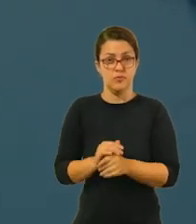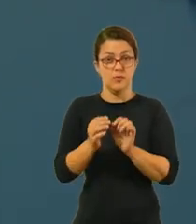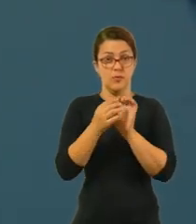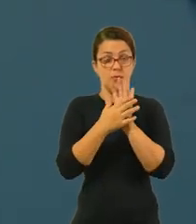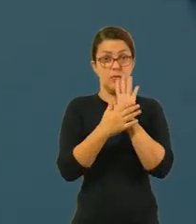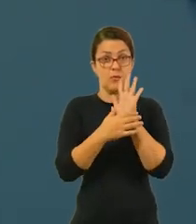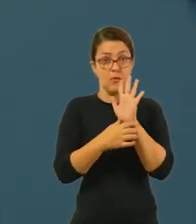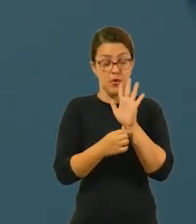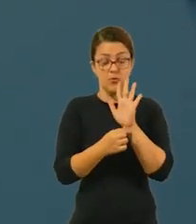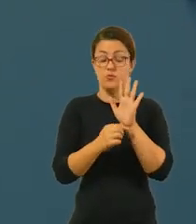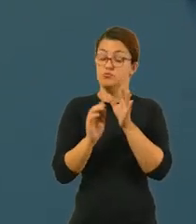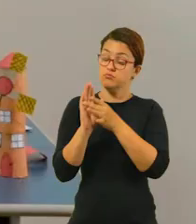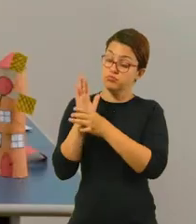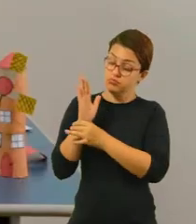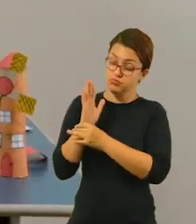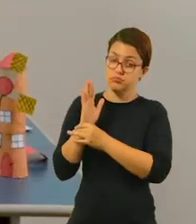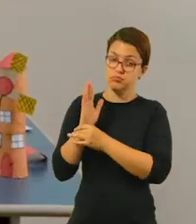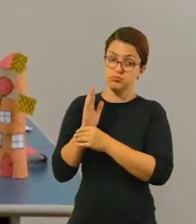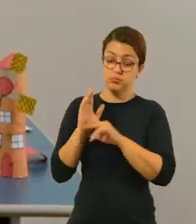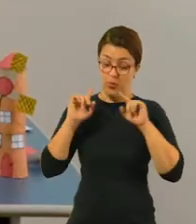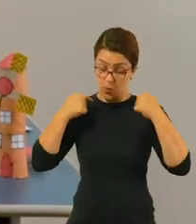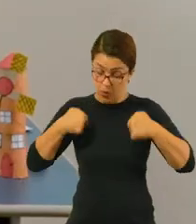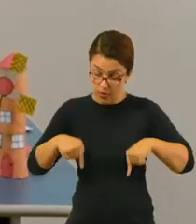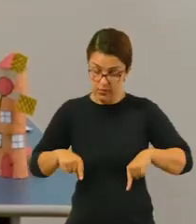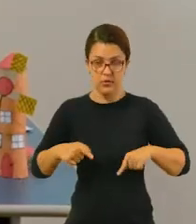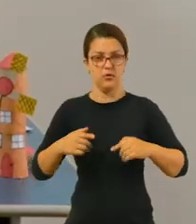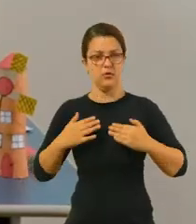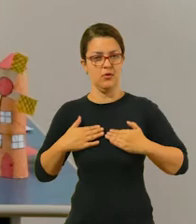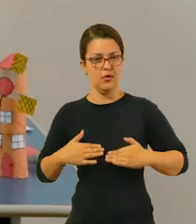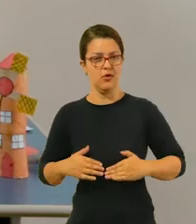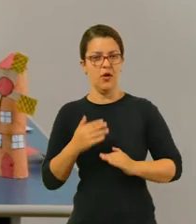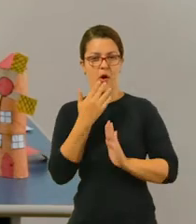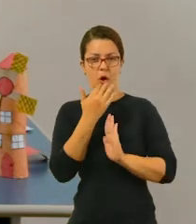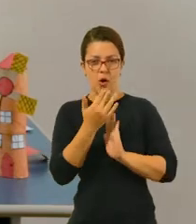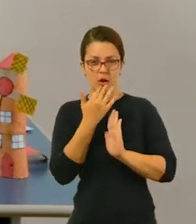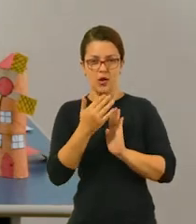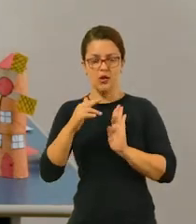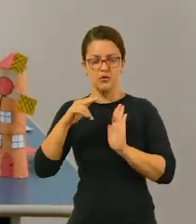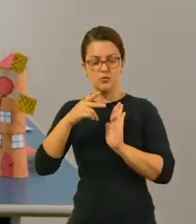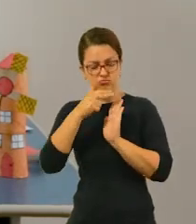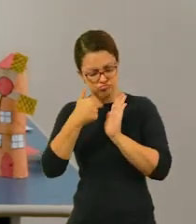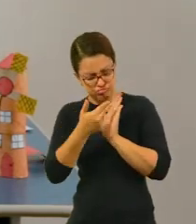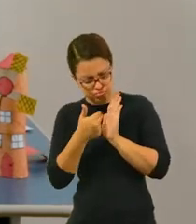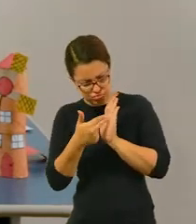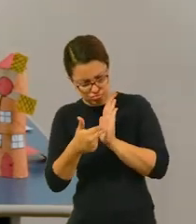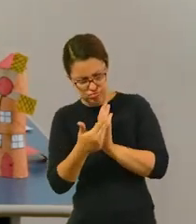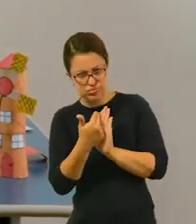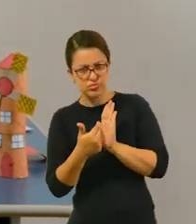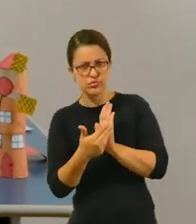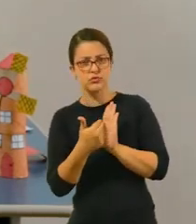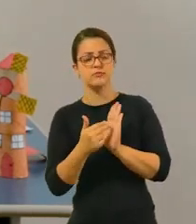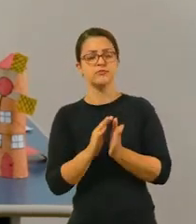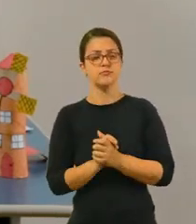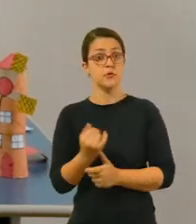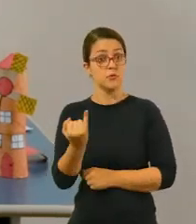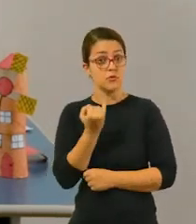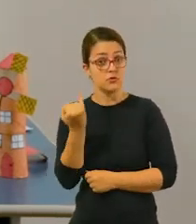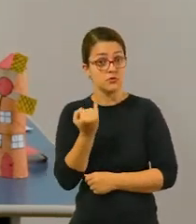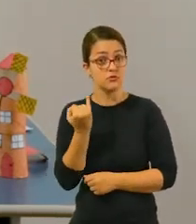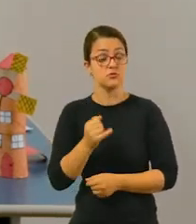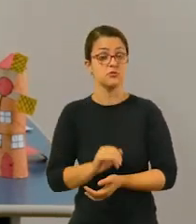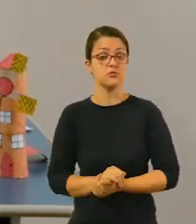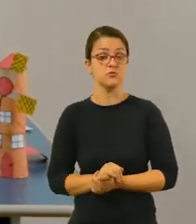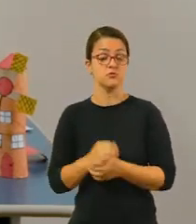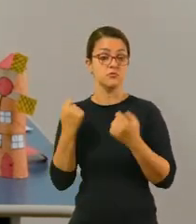as mãozinhas e o seu corpinho, tá? Pintem bem colorido E uma coisa que é super